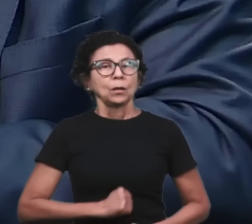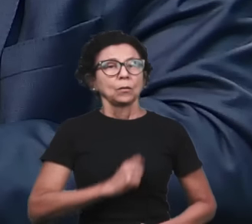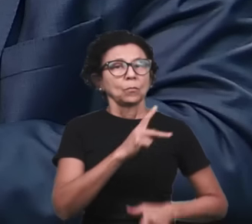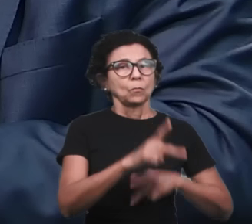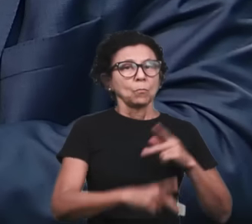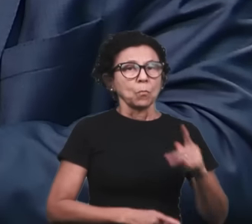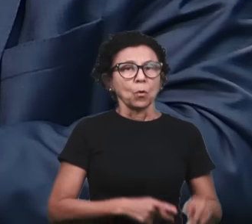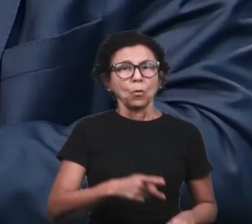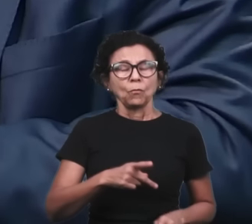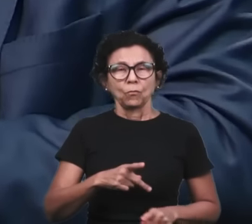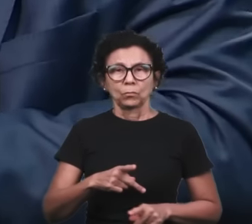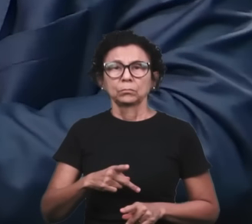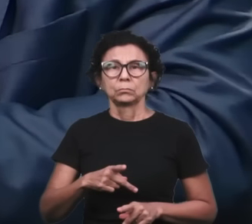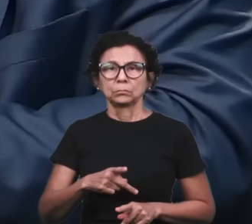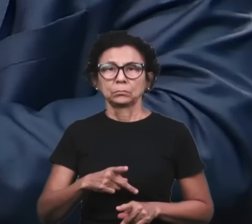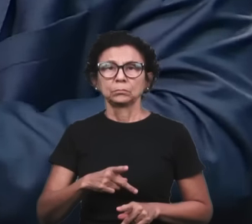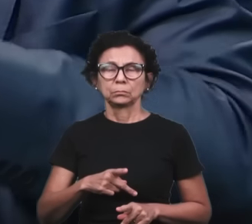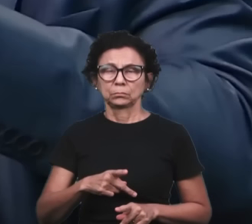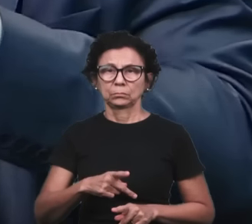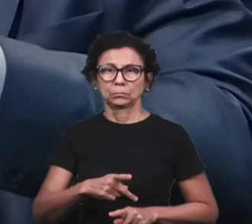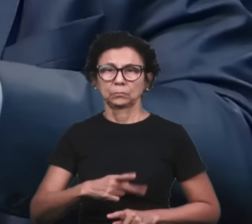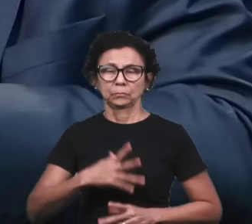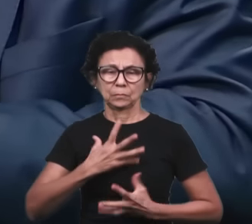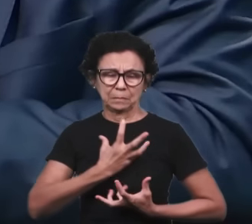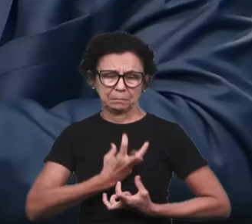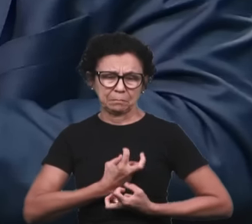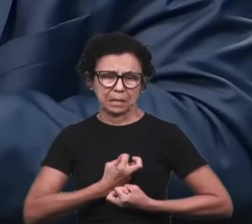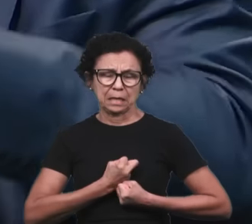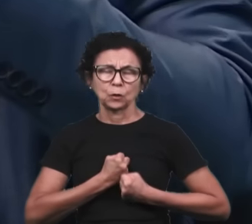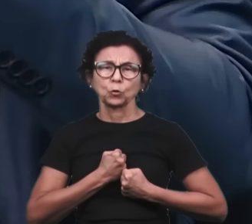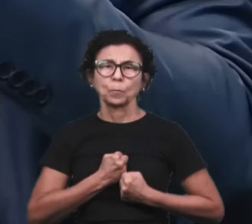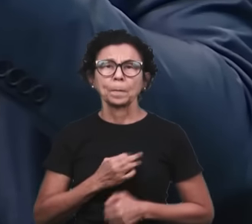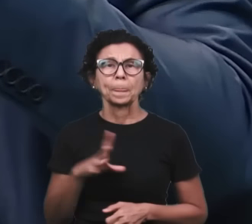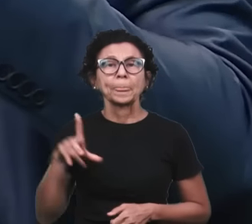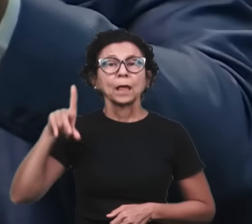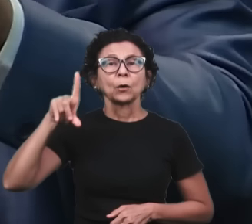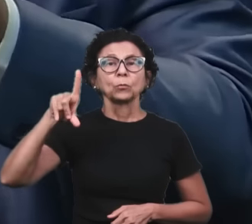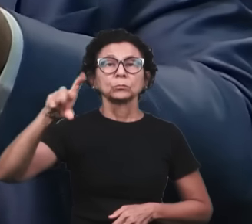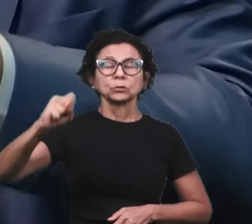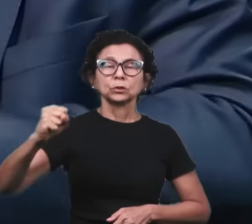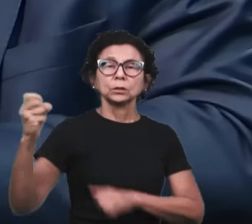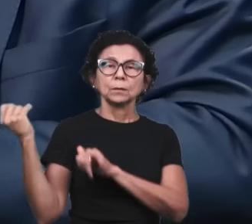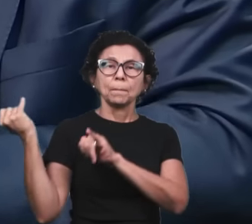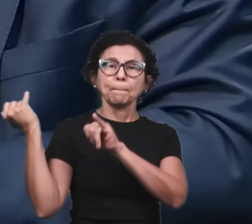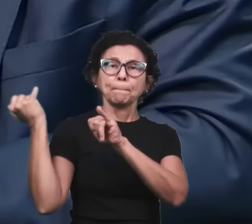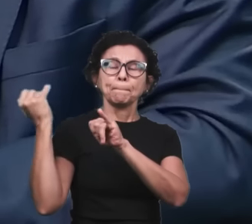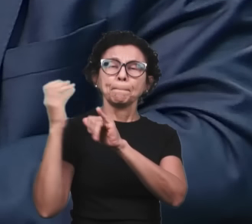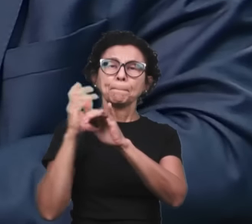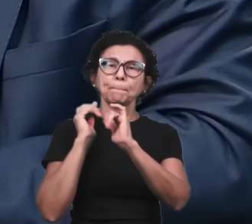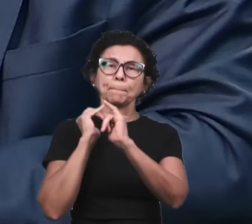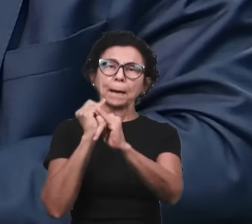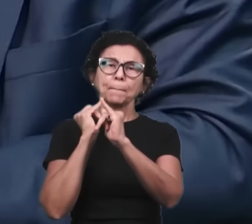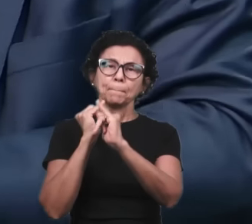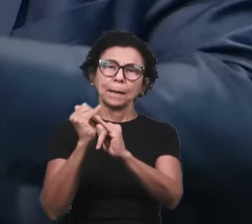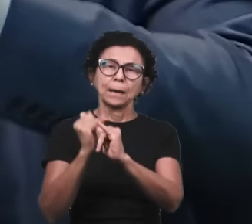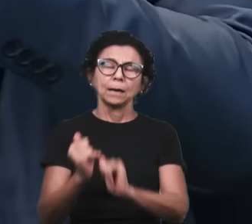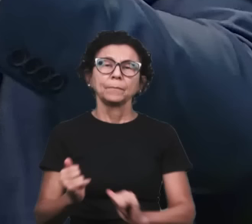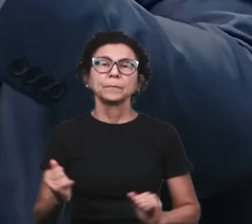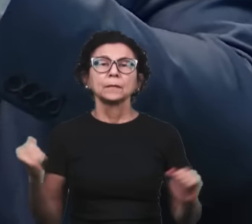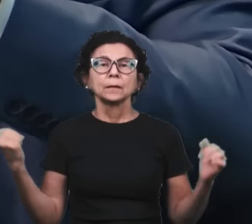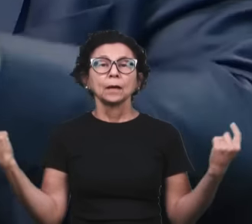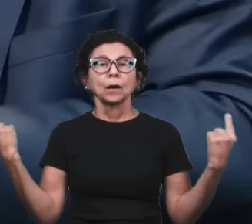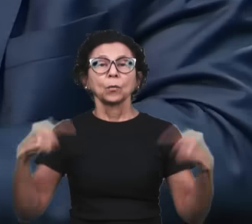o homem poderoso. E interessante, dia de trombeta e alarido contra as cidades fortes, contra as torres altas.